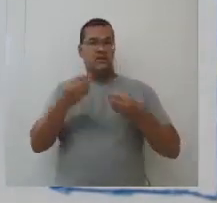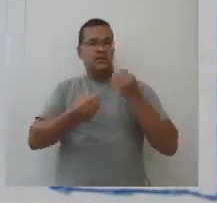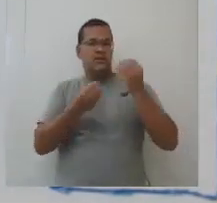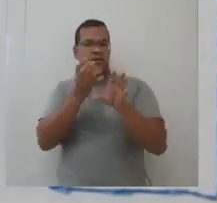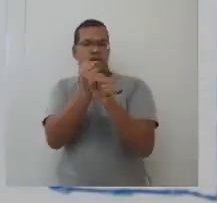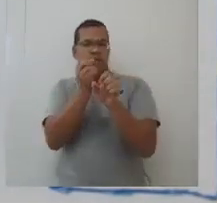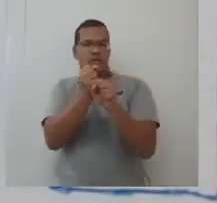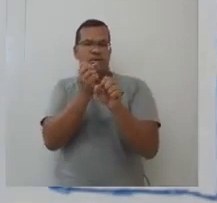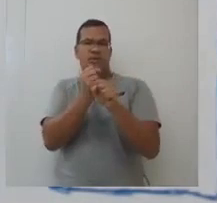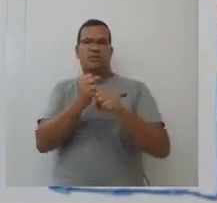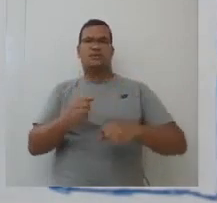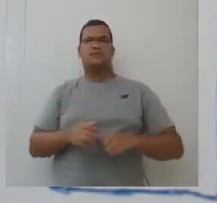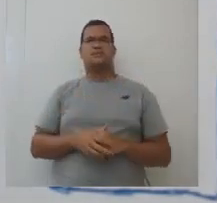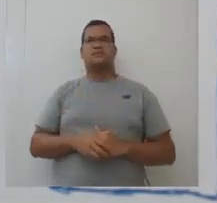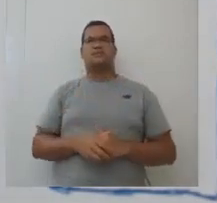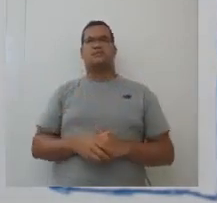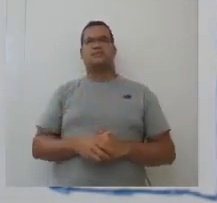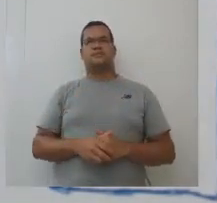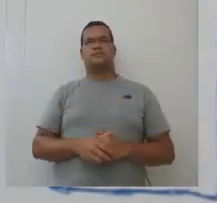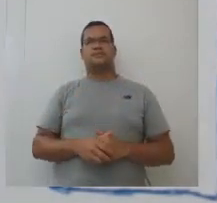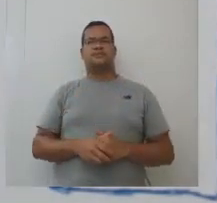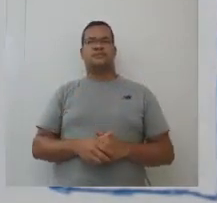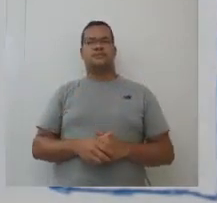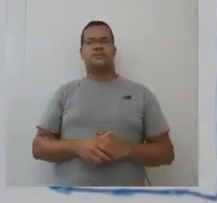elétrico? Coloca força,